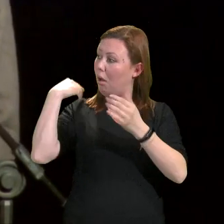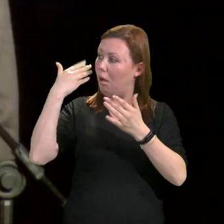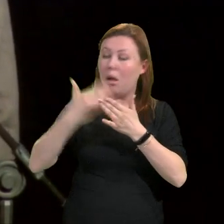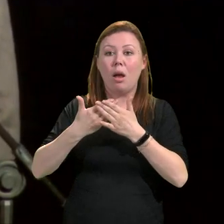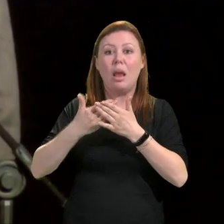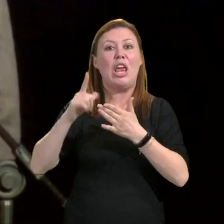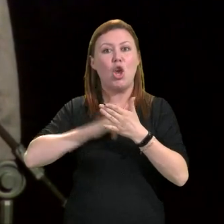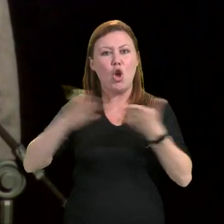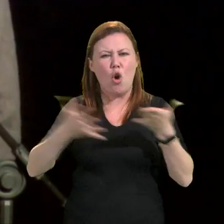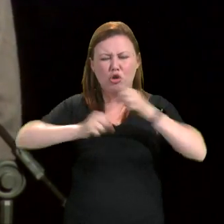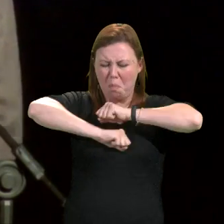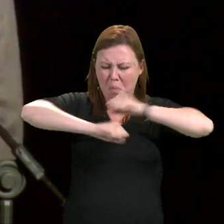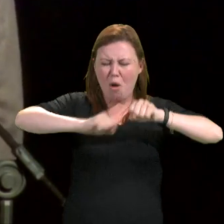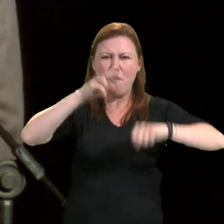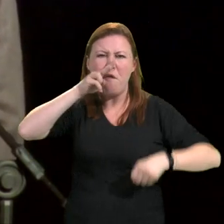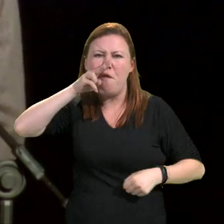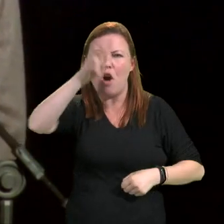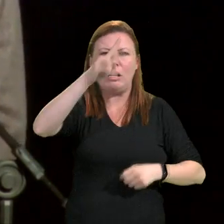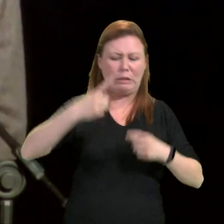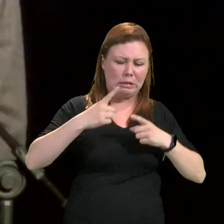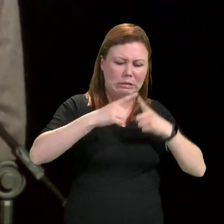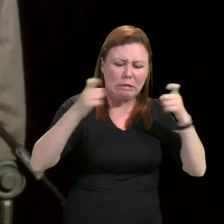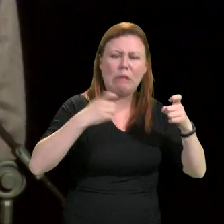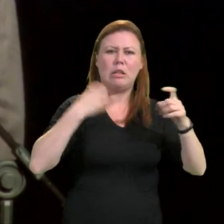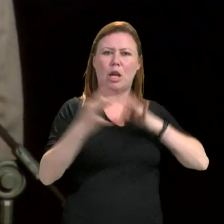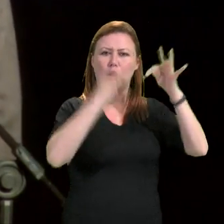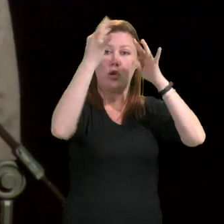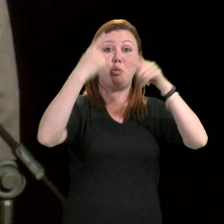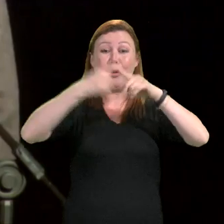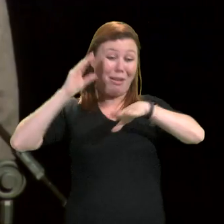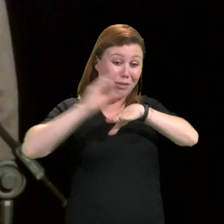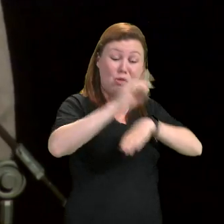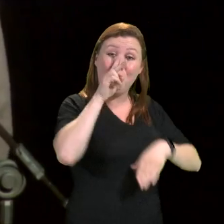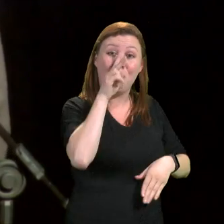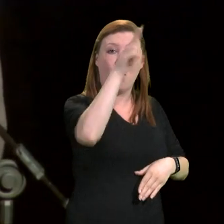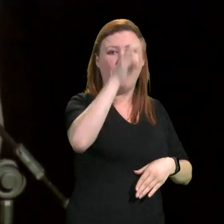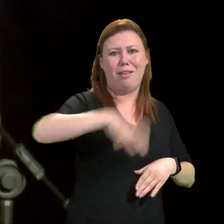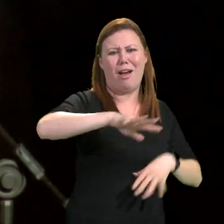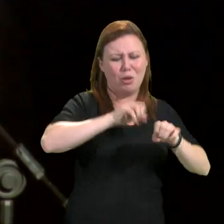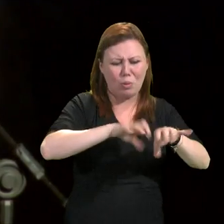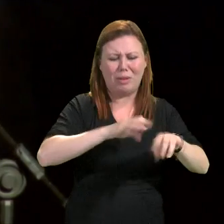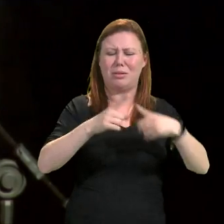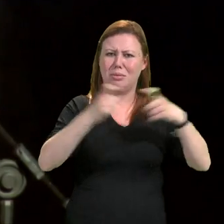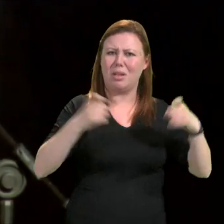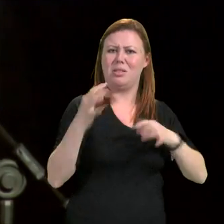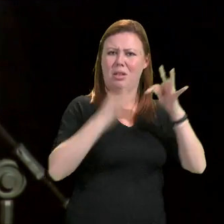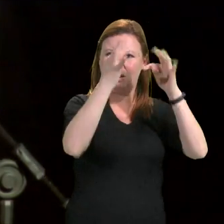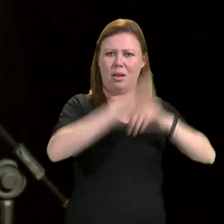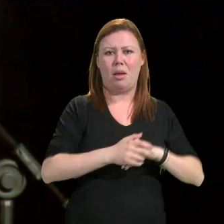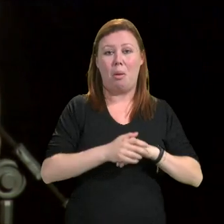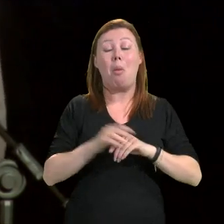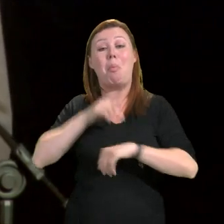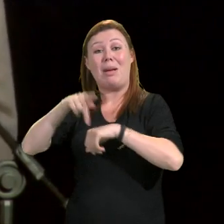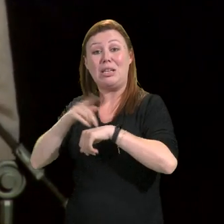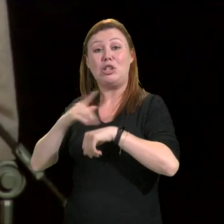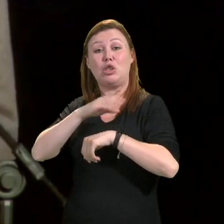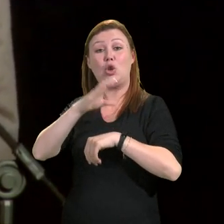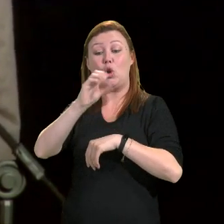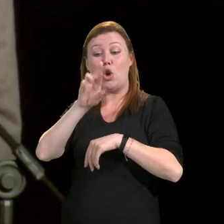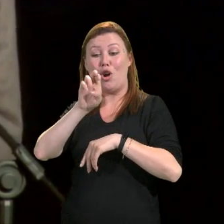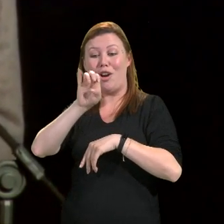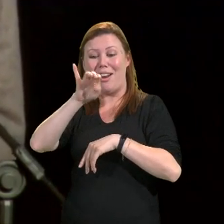tecnológica e econômica hoje, por investimento maciço em ciência, tecnologia e educação. A Coreia era um país eminentemente agrícola nos anos 60